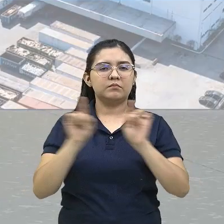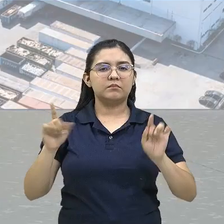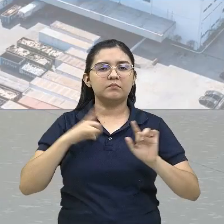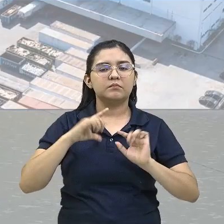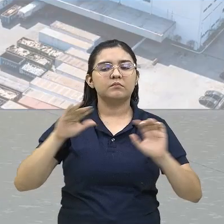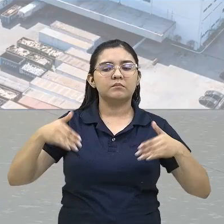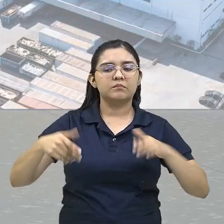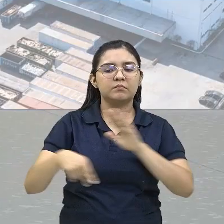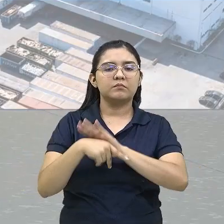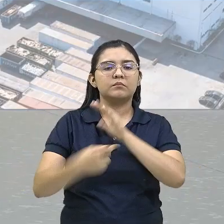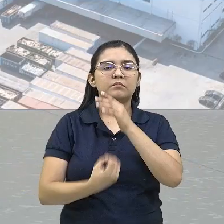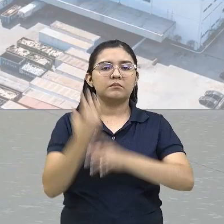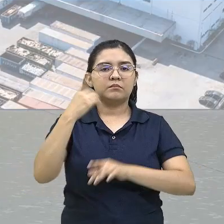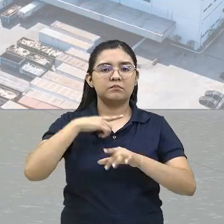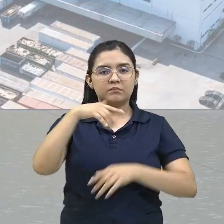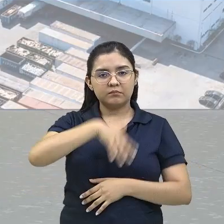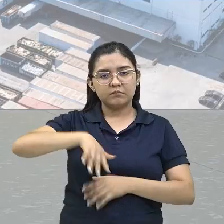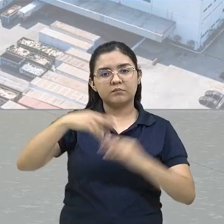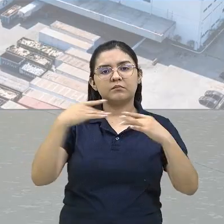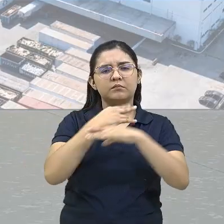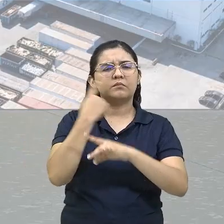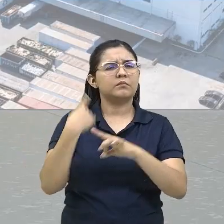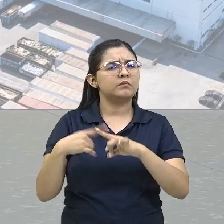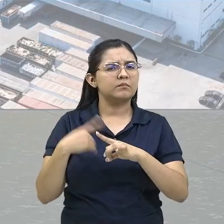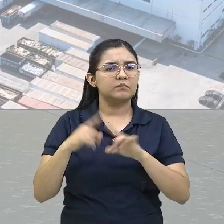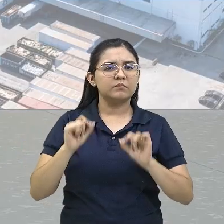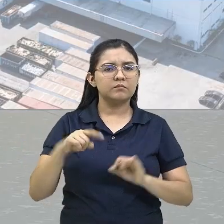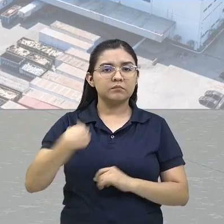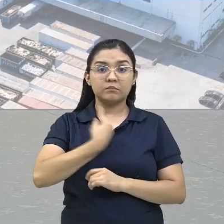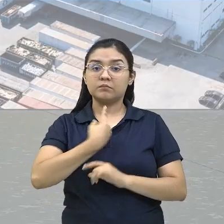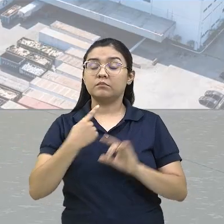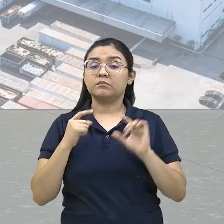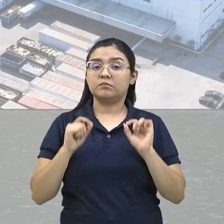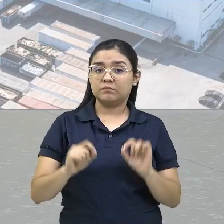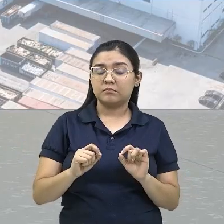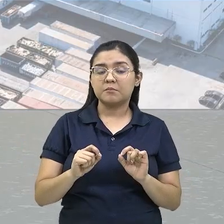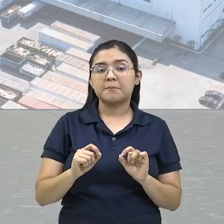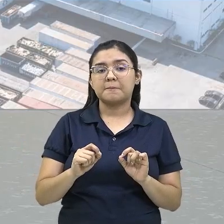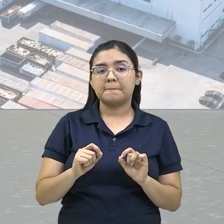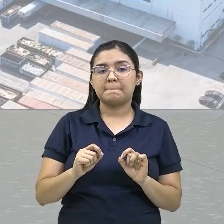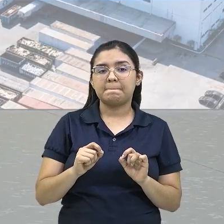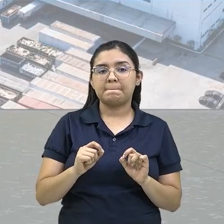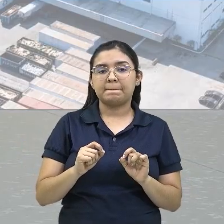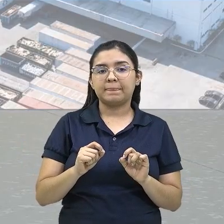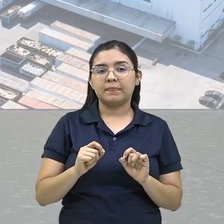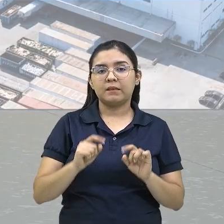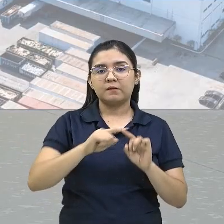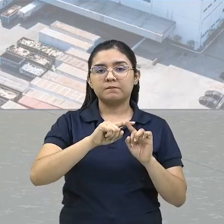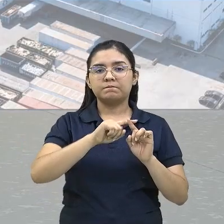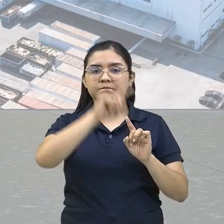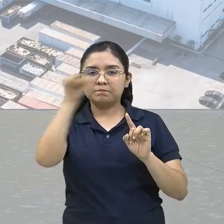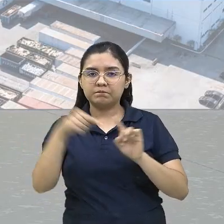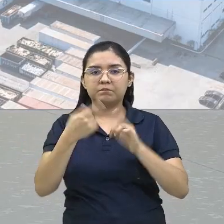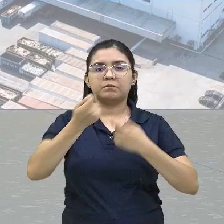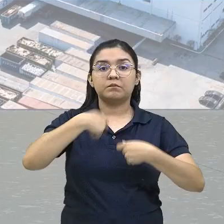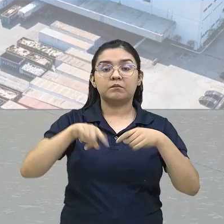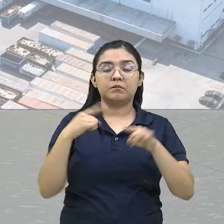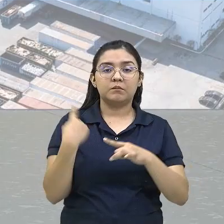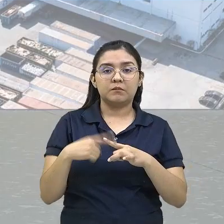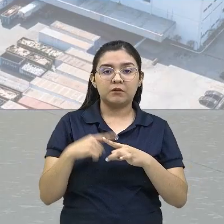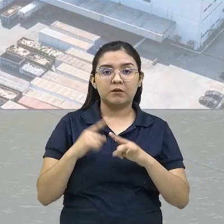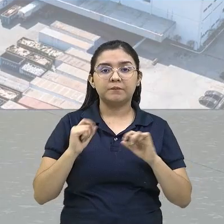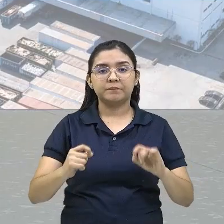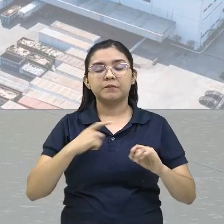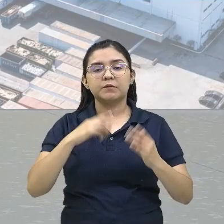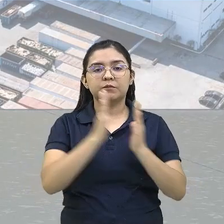a construção desses espaços urbanos, por que trazer então essa questão desses ciclos econômicos? É porque justamente